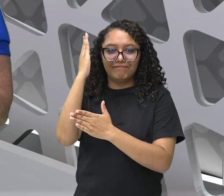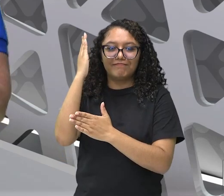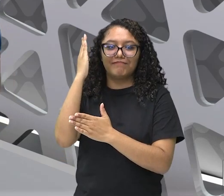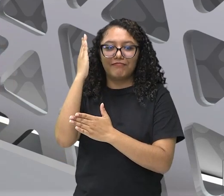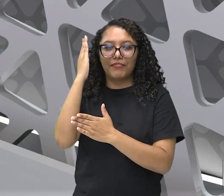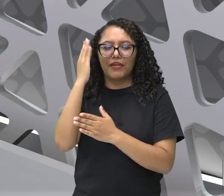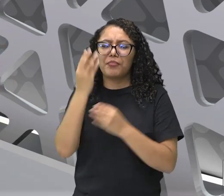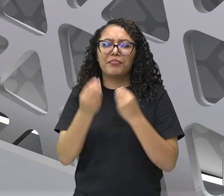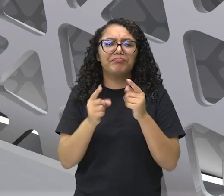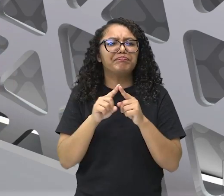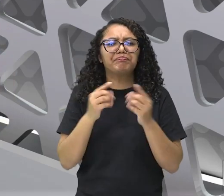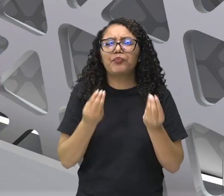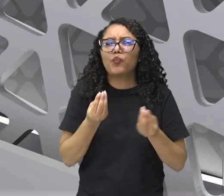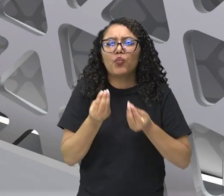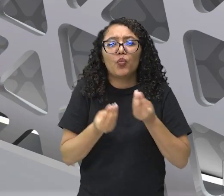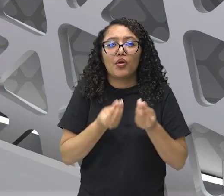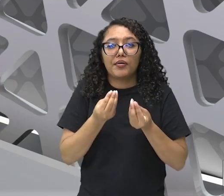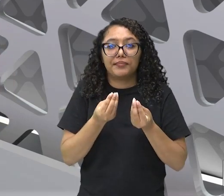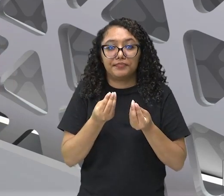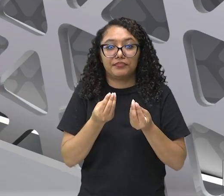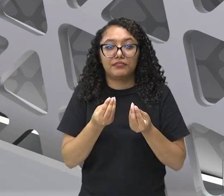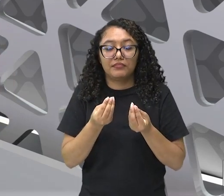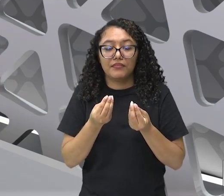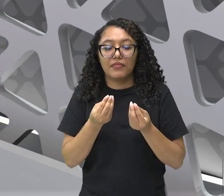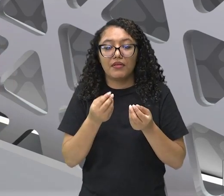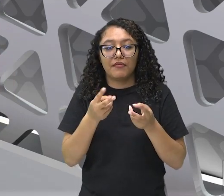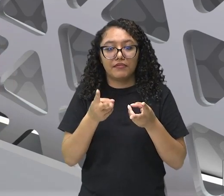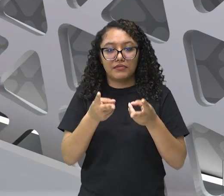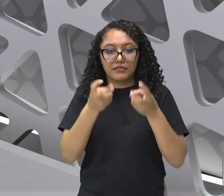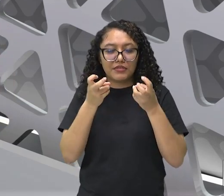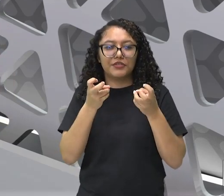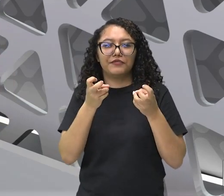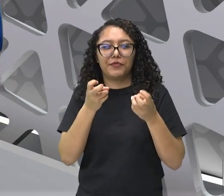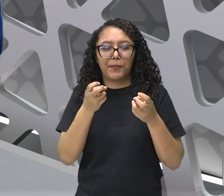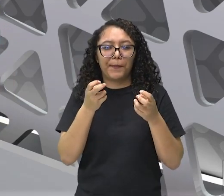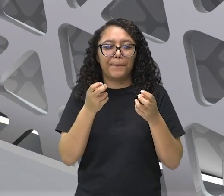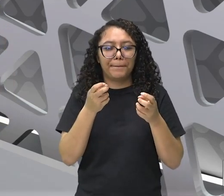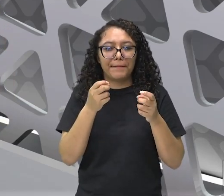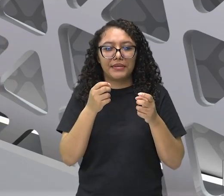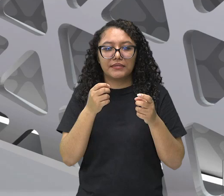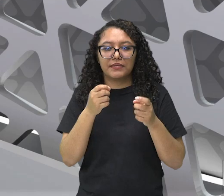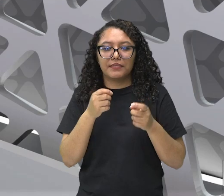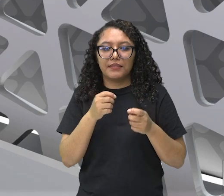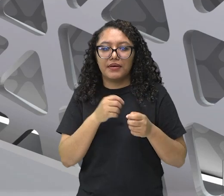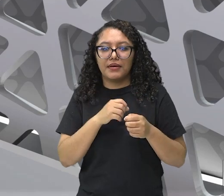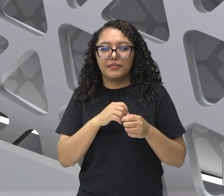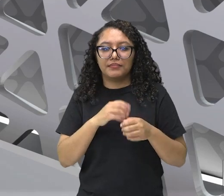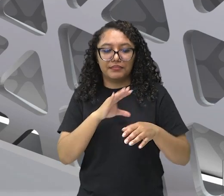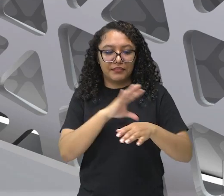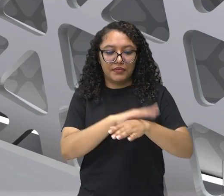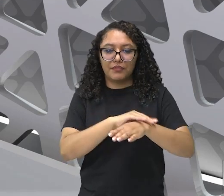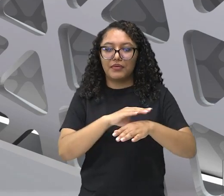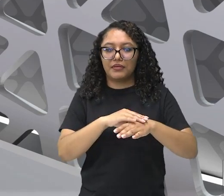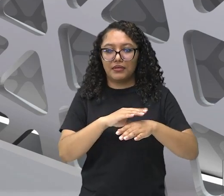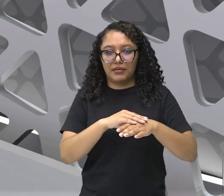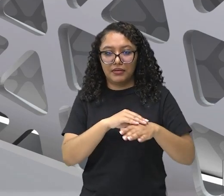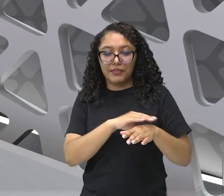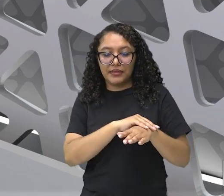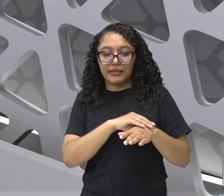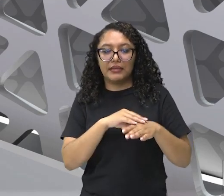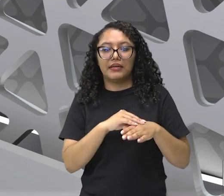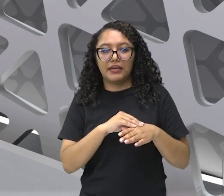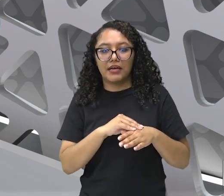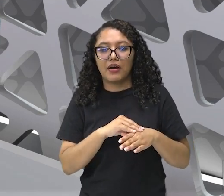professora? Vocês irão perceber a fisicalidade da vida através da imanência. Tudo que nós